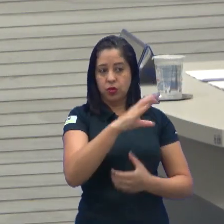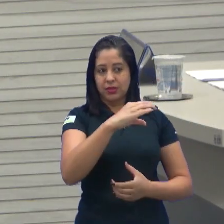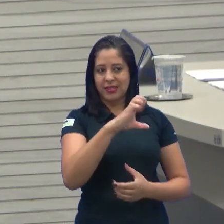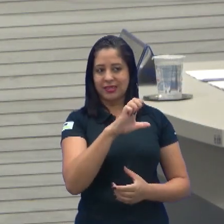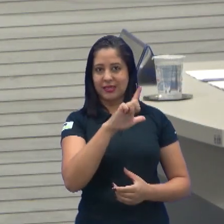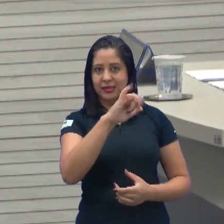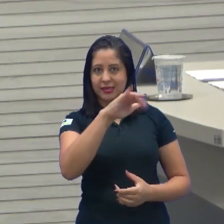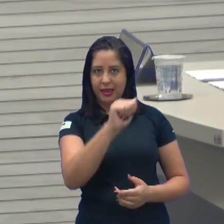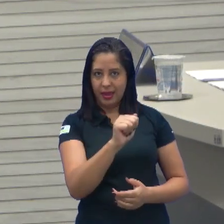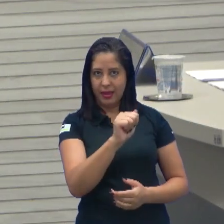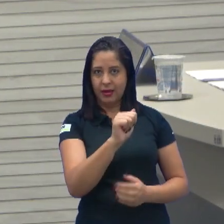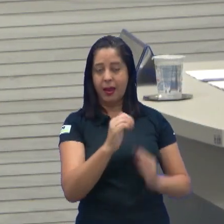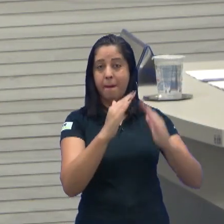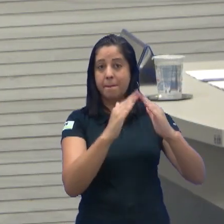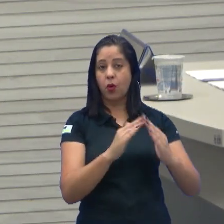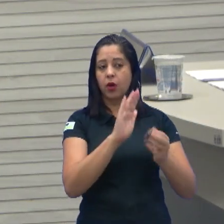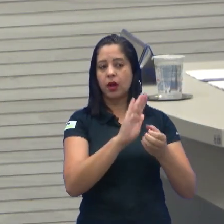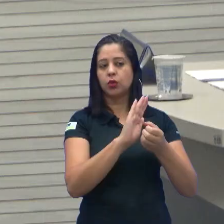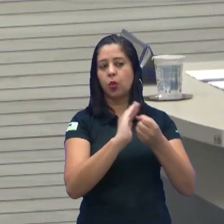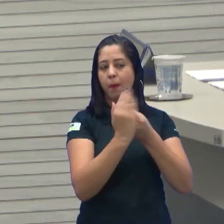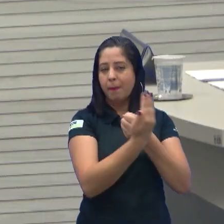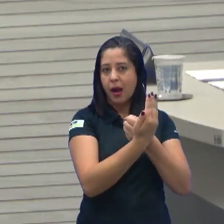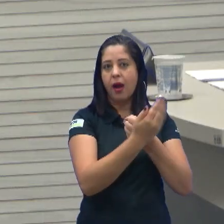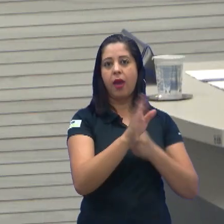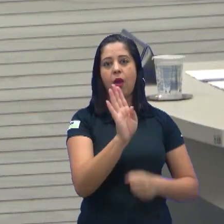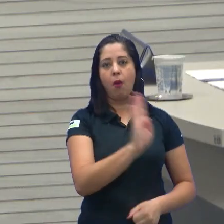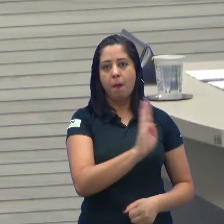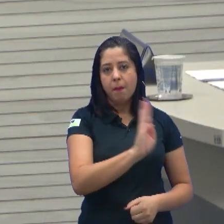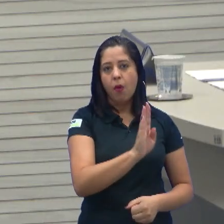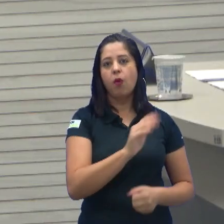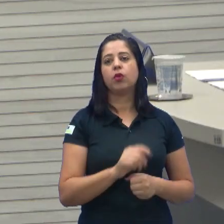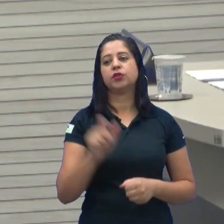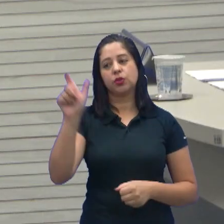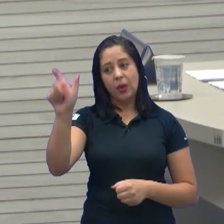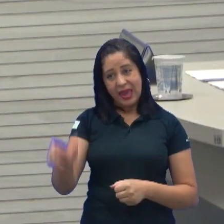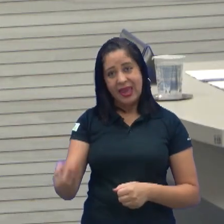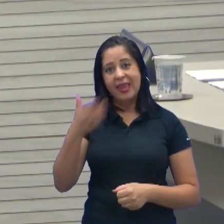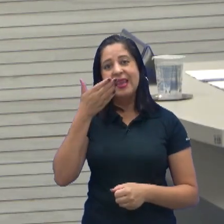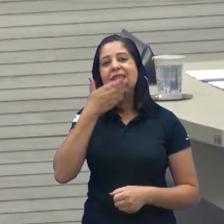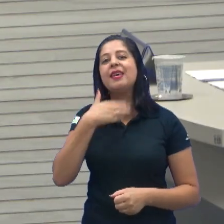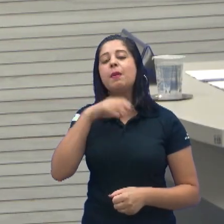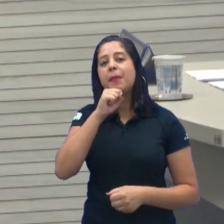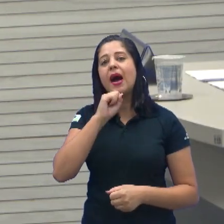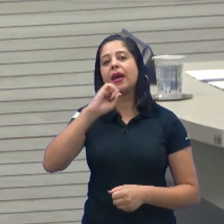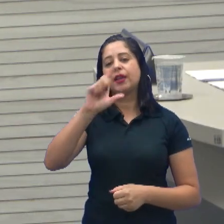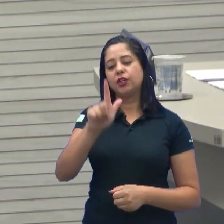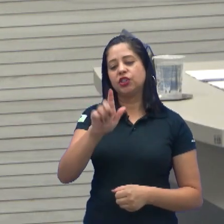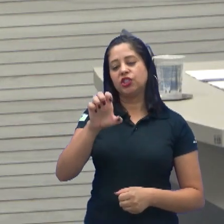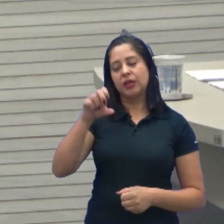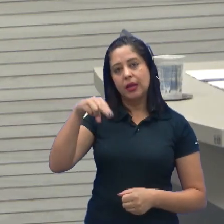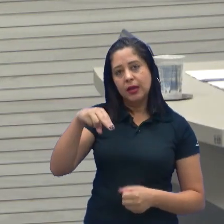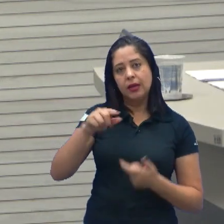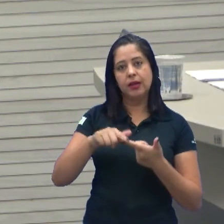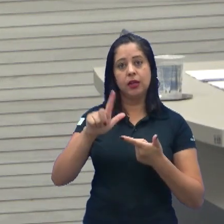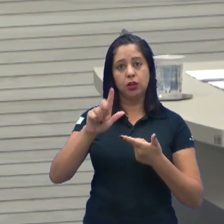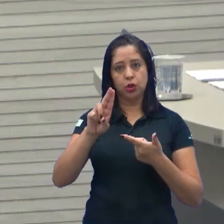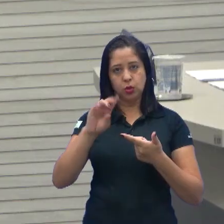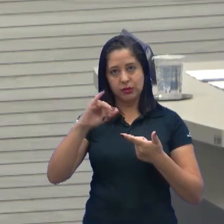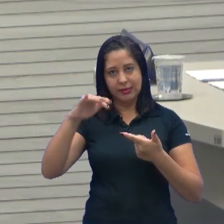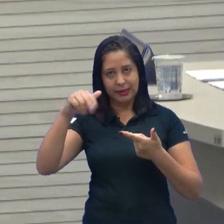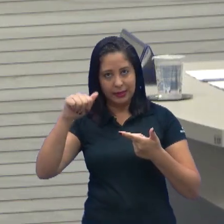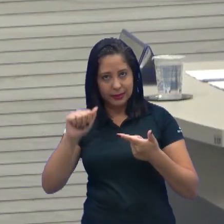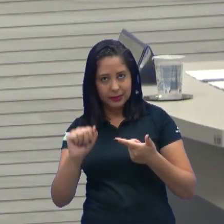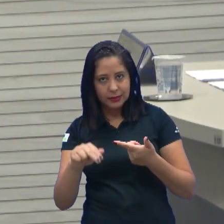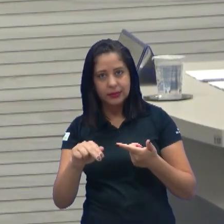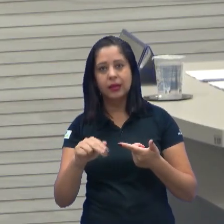no bairro Bosques dos Eucaliptos, pai do Jean, da Luana, da Luciana. Então, estivemos lá presente no velório,